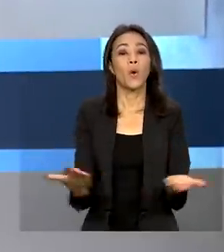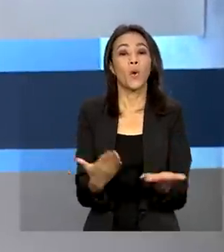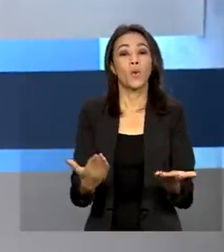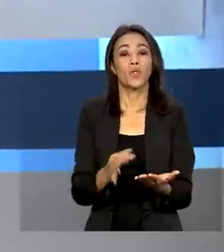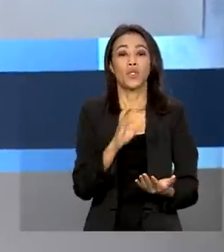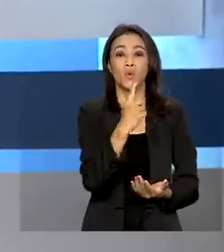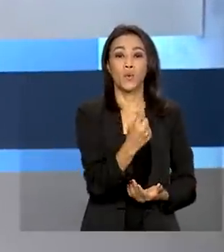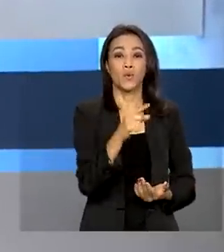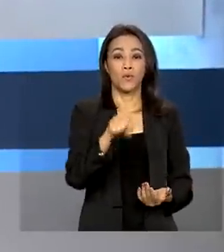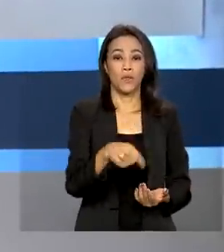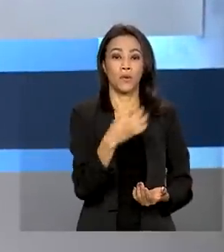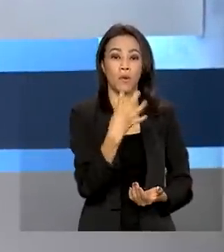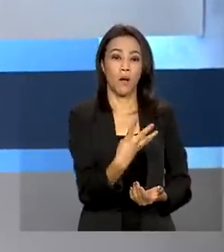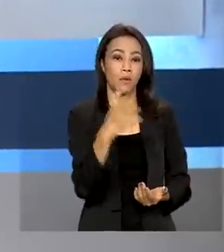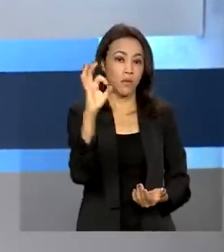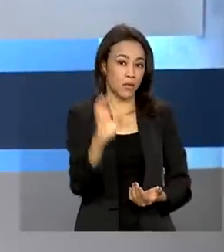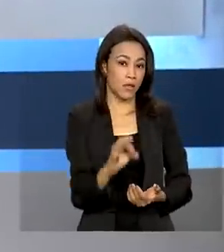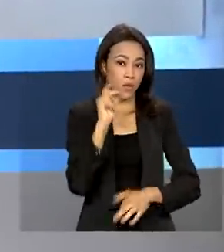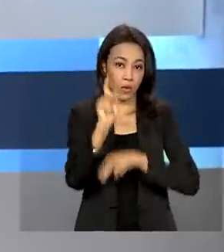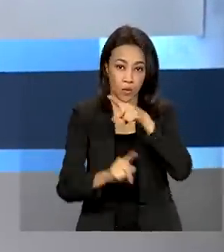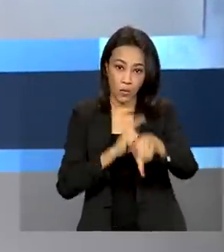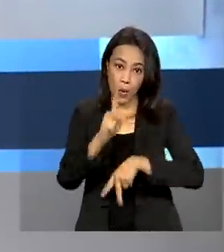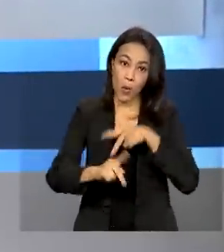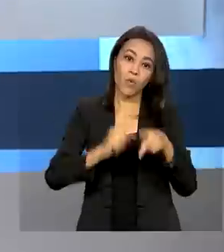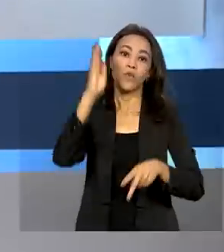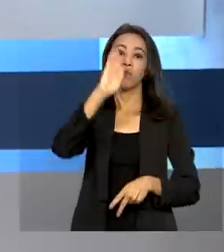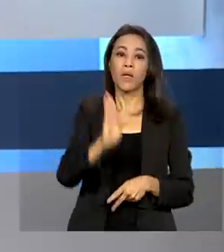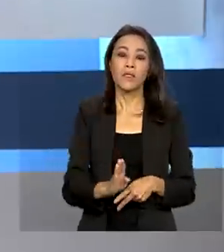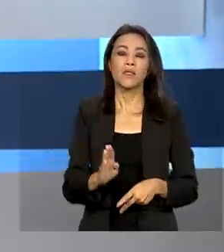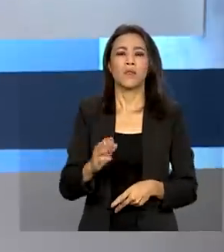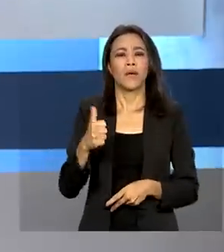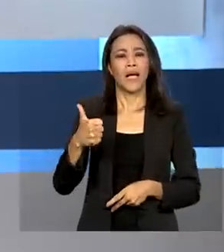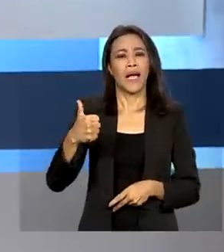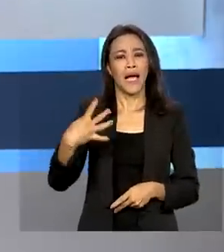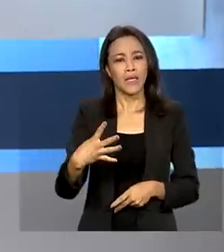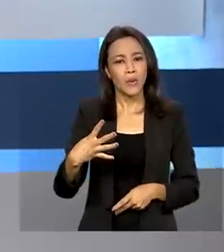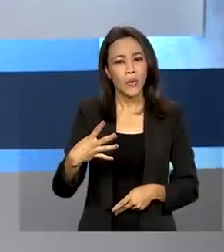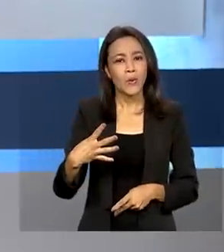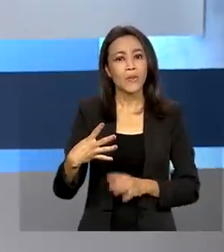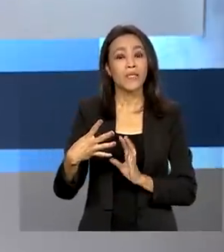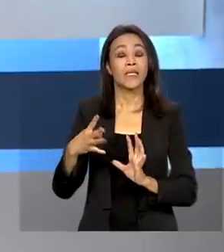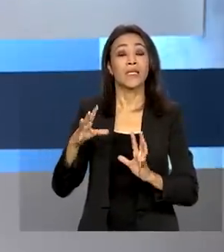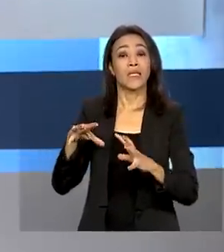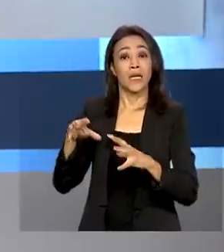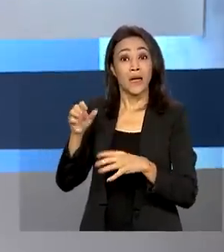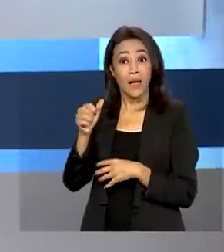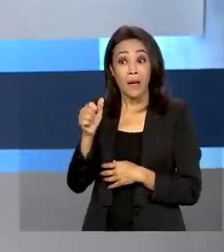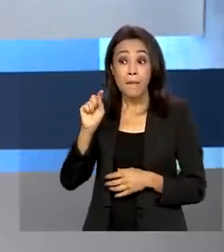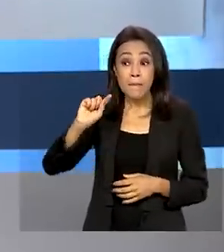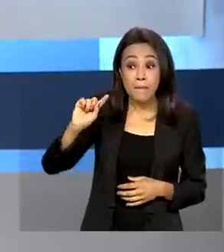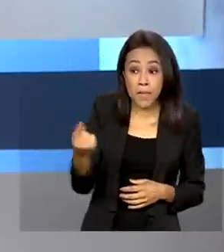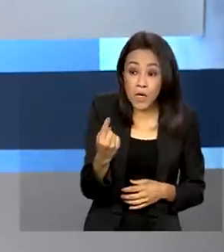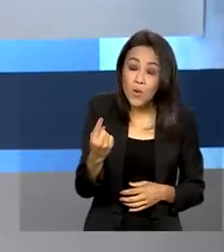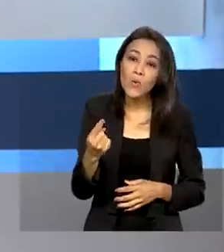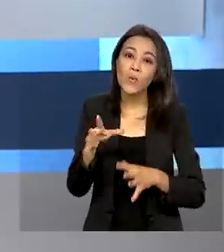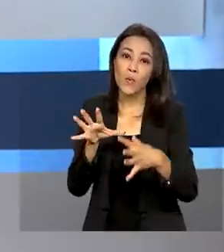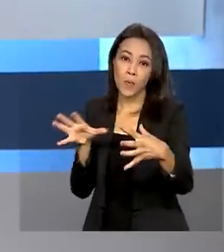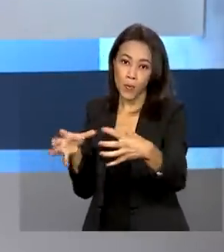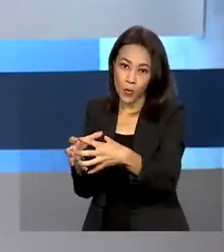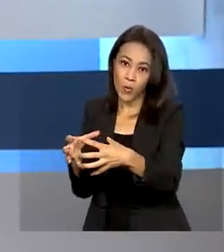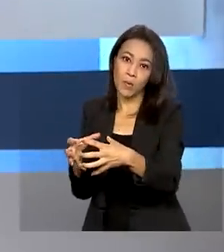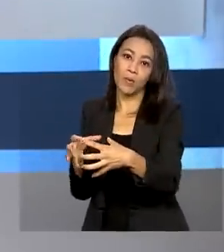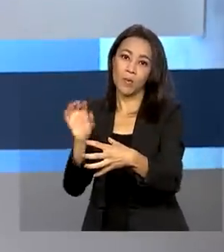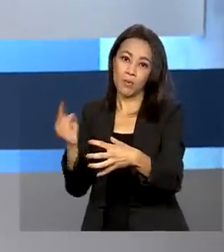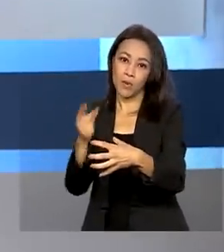de 1,4% da população brasileira, ou seja, 14 a cada 1.000 habitantes, doa sangue no SUS.